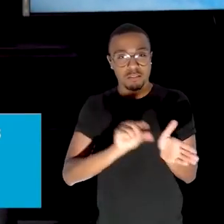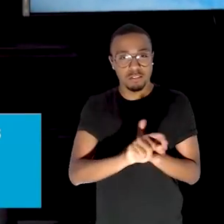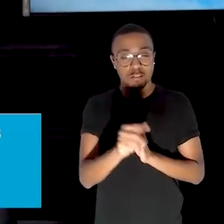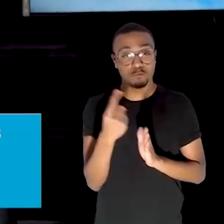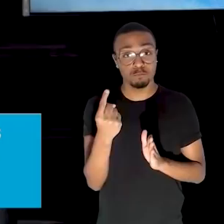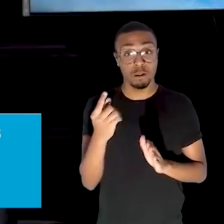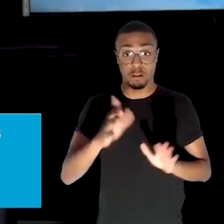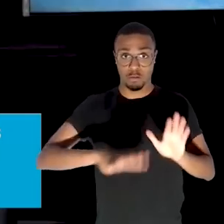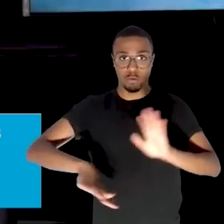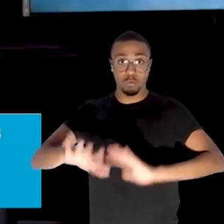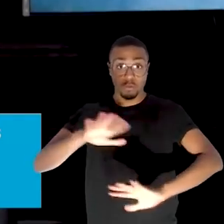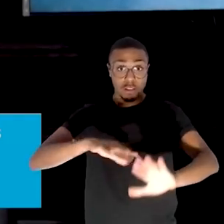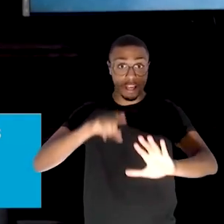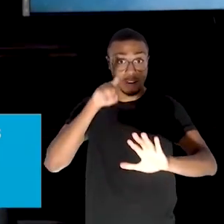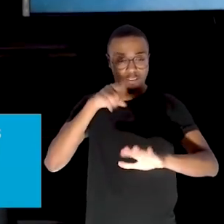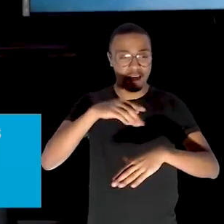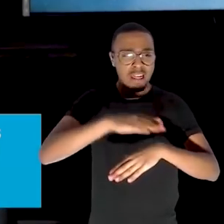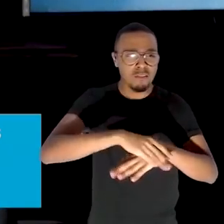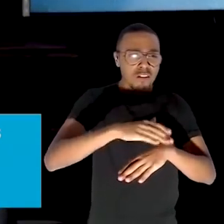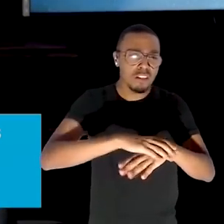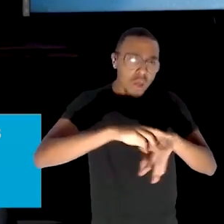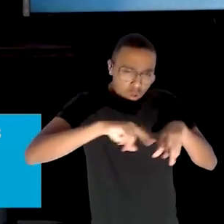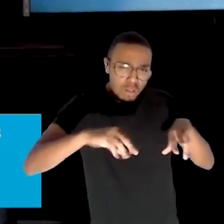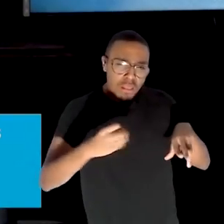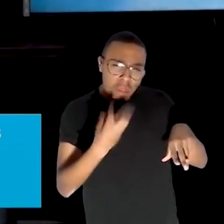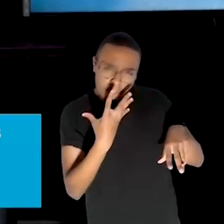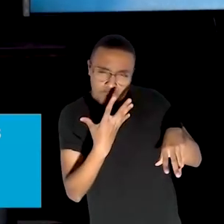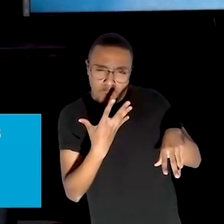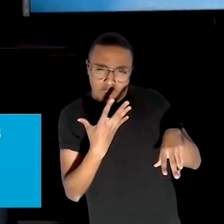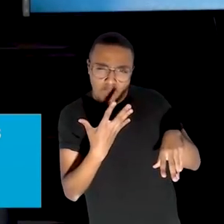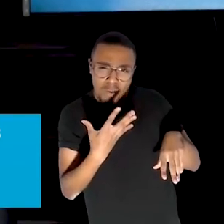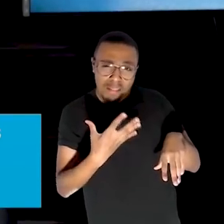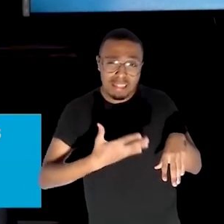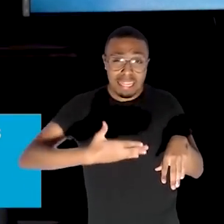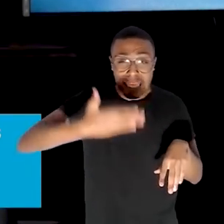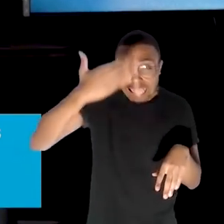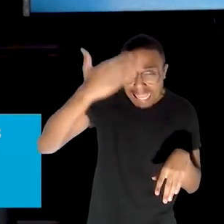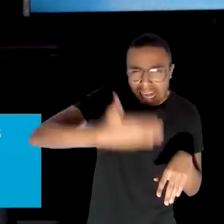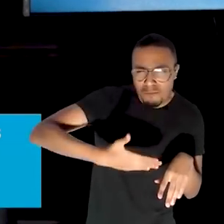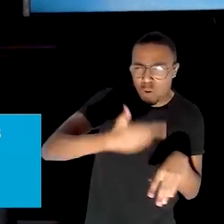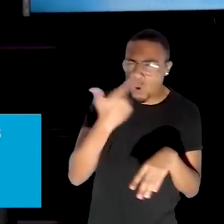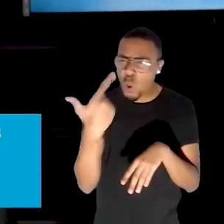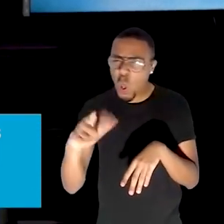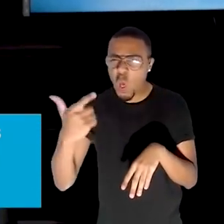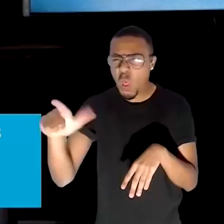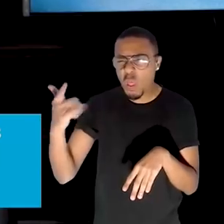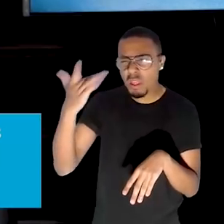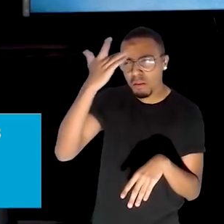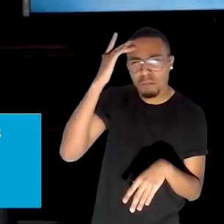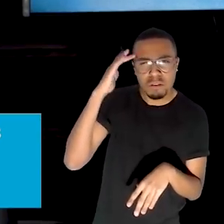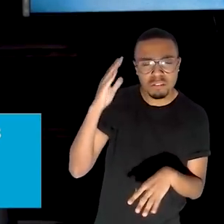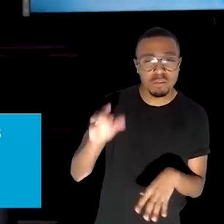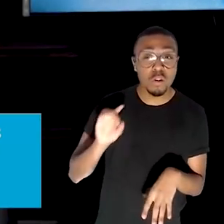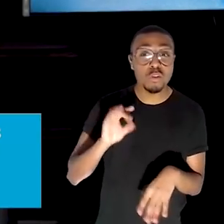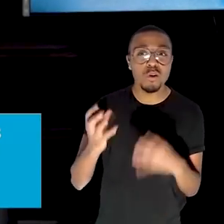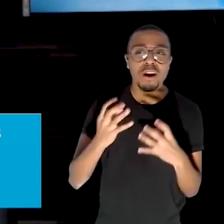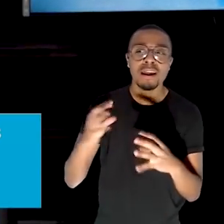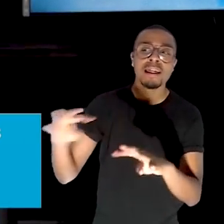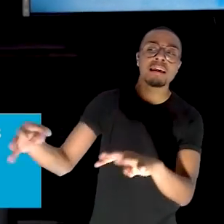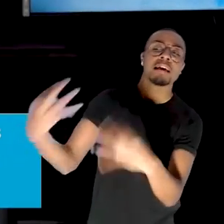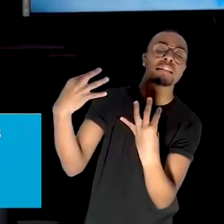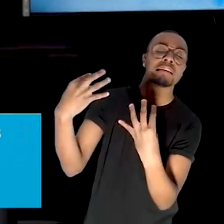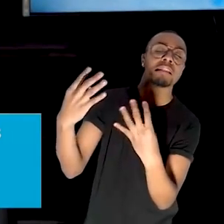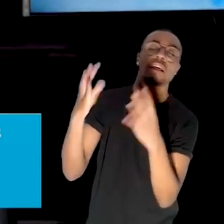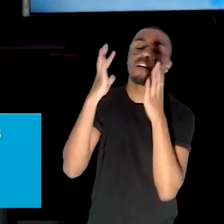outros para serem vistos por eles. Tome cuidado para você não fazer um monte de coisa que você acha legal, você acha